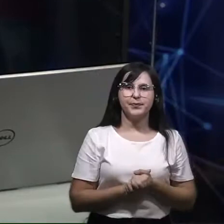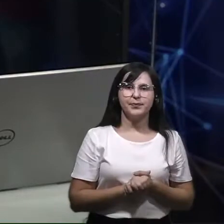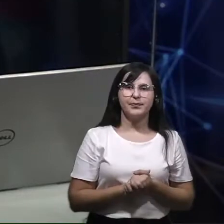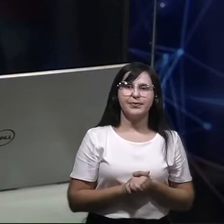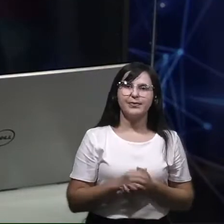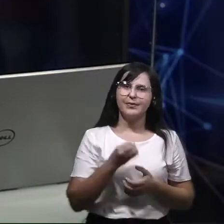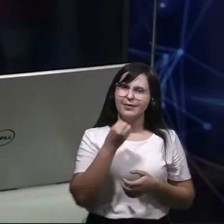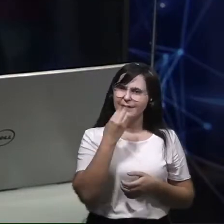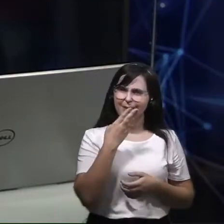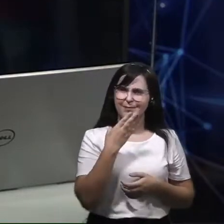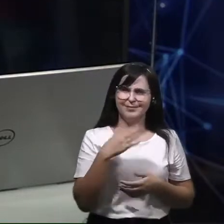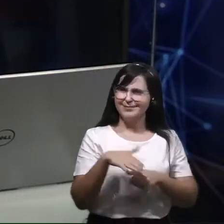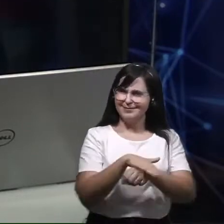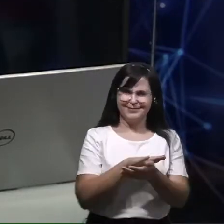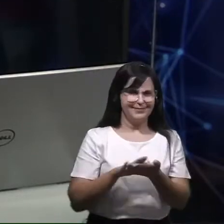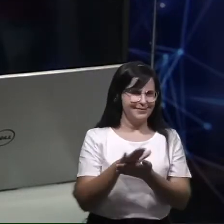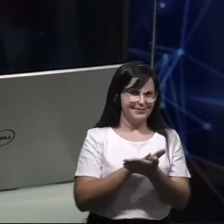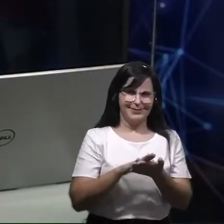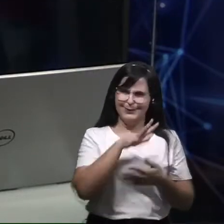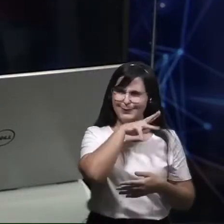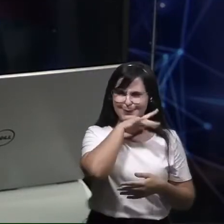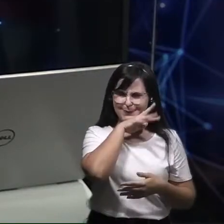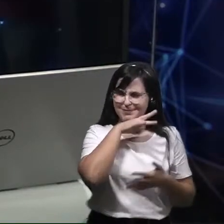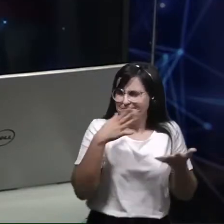Ainda bem que não foi nada pejorativo, né?